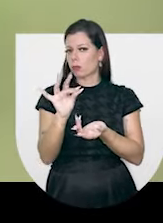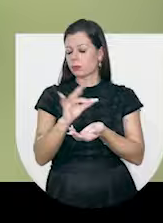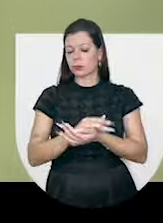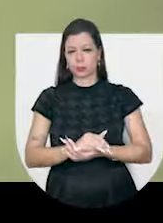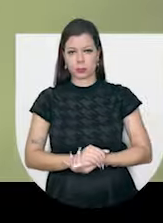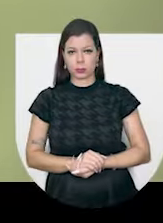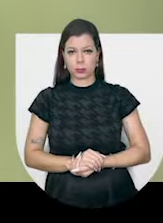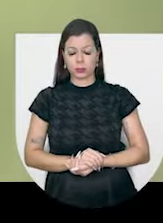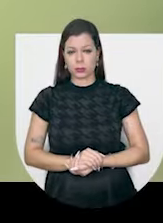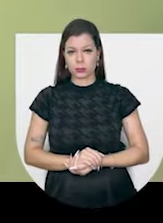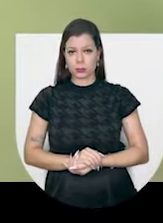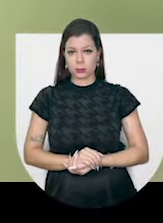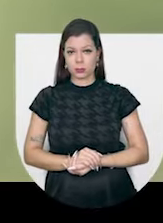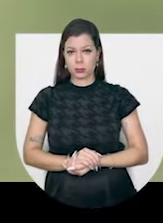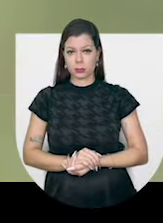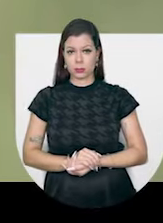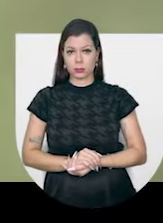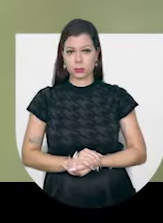cola.